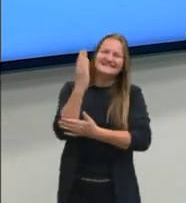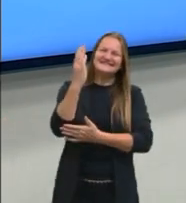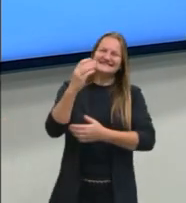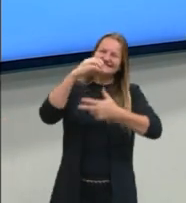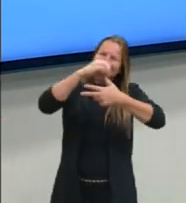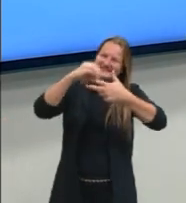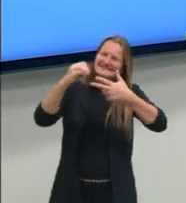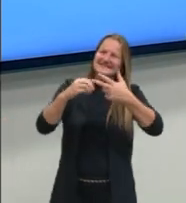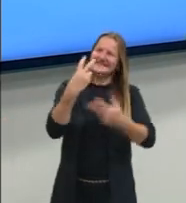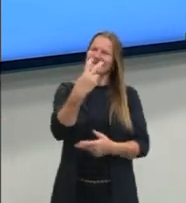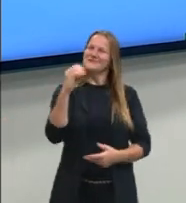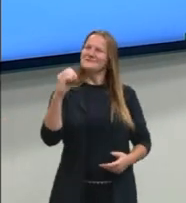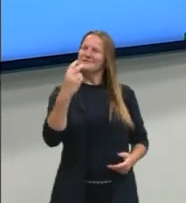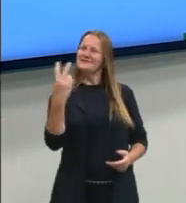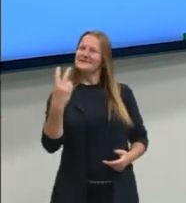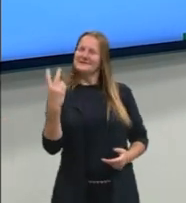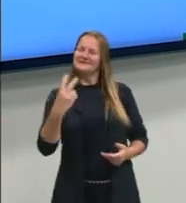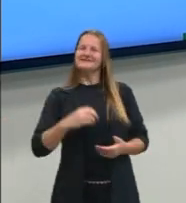passar em 2022